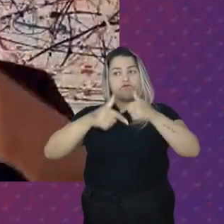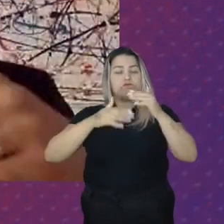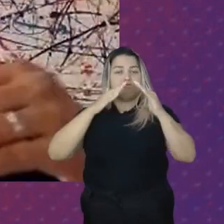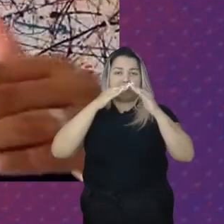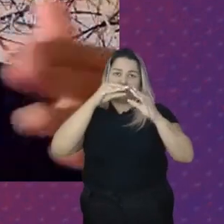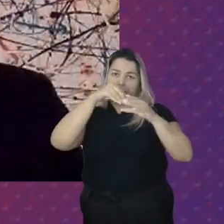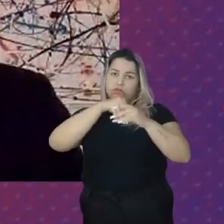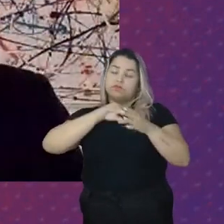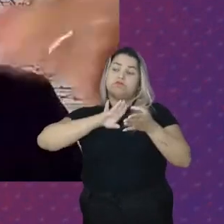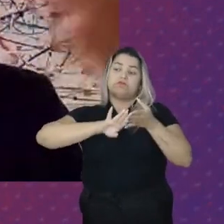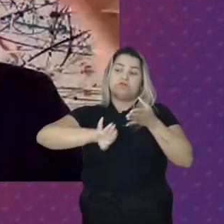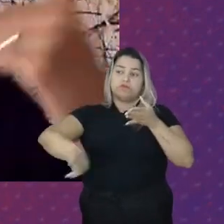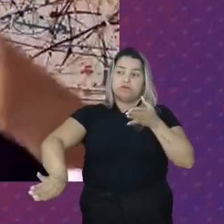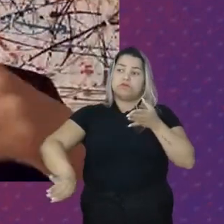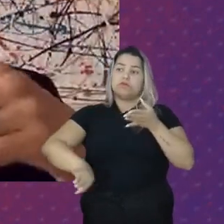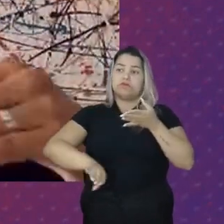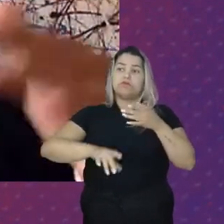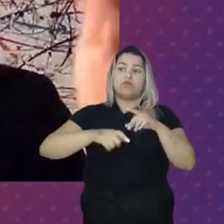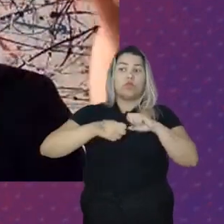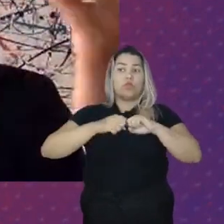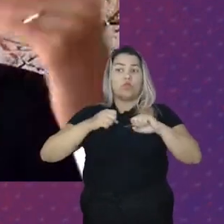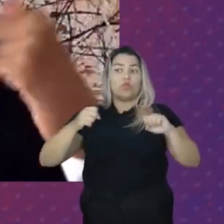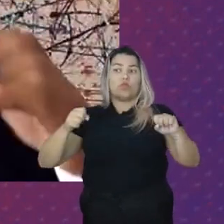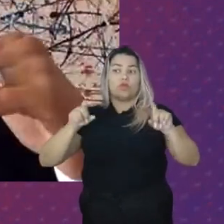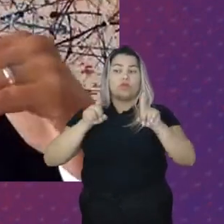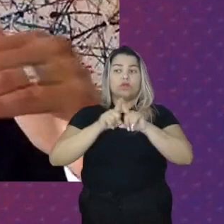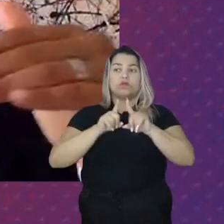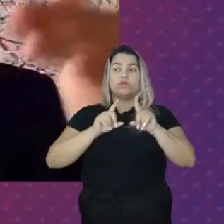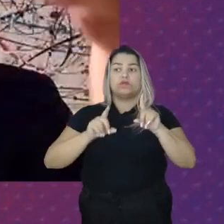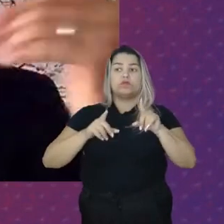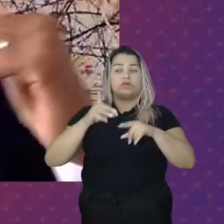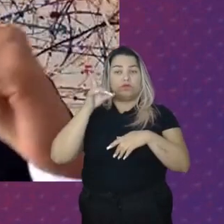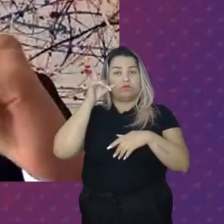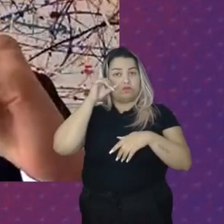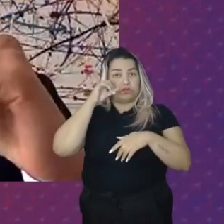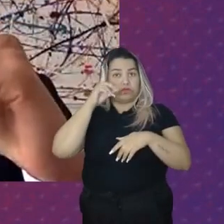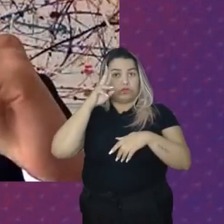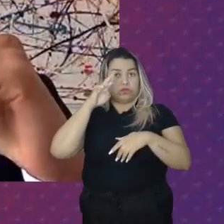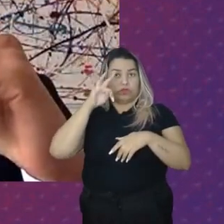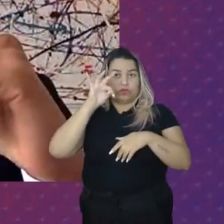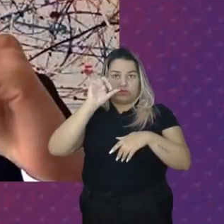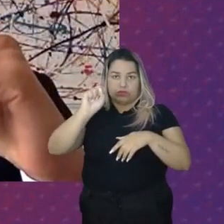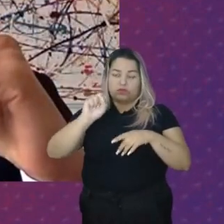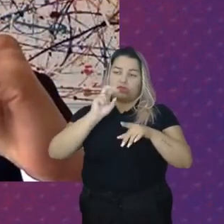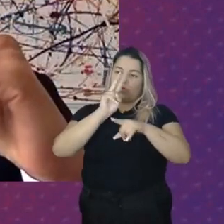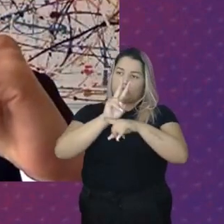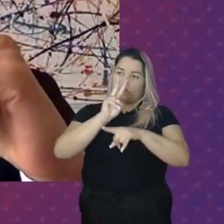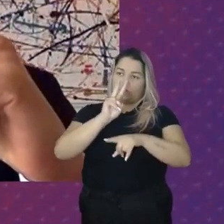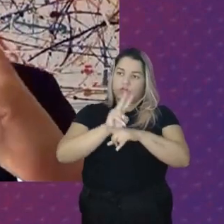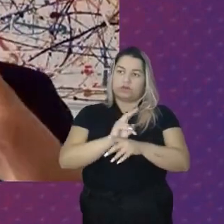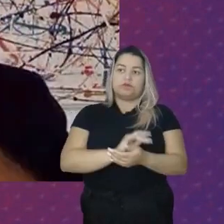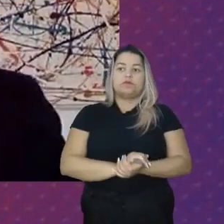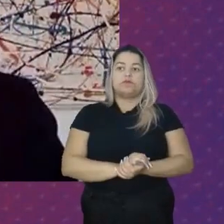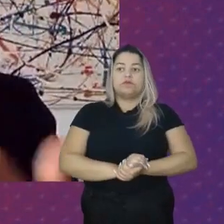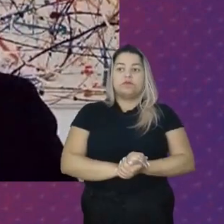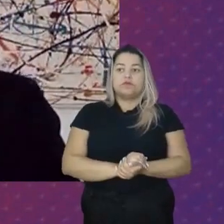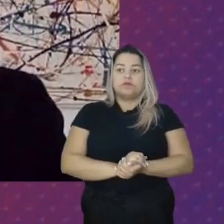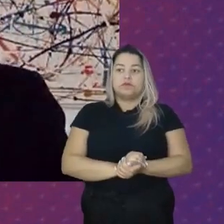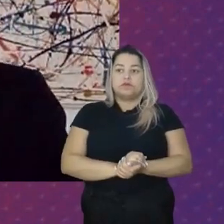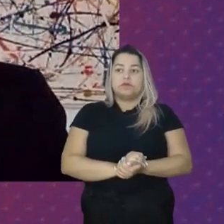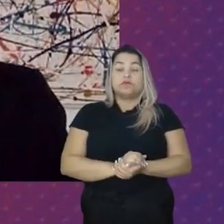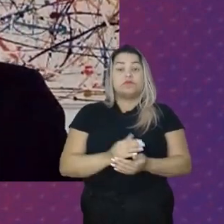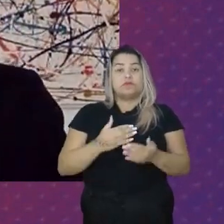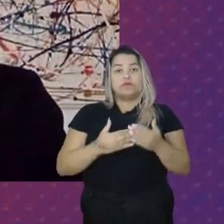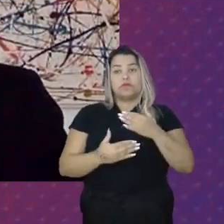ele excluiu um imenso contingente de diaristas do seu feixe de proteção. Ao longo